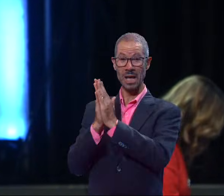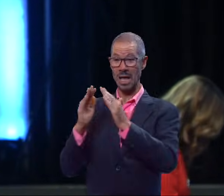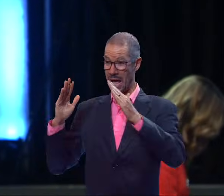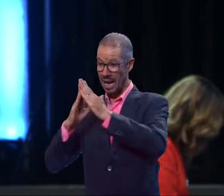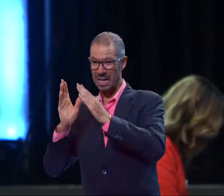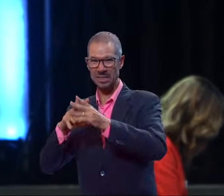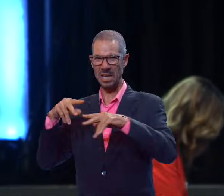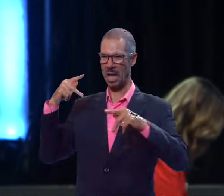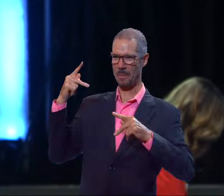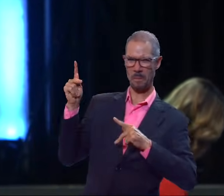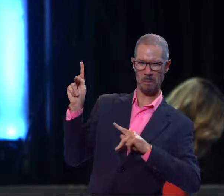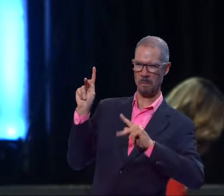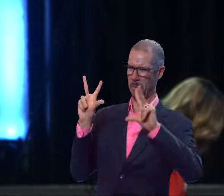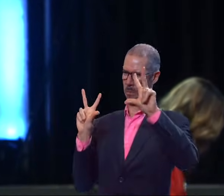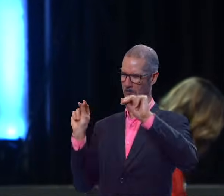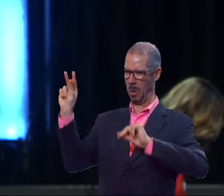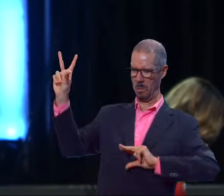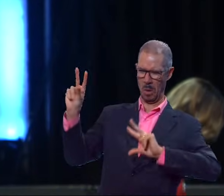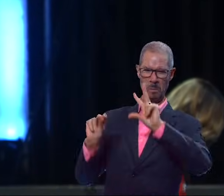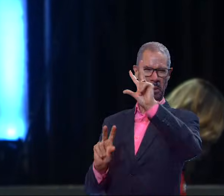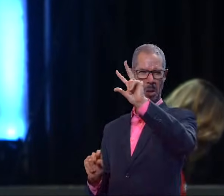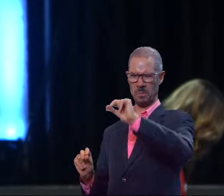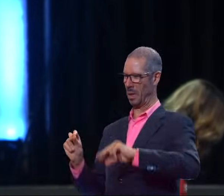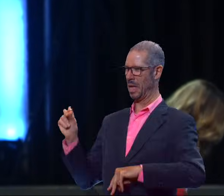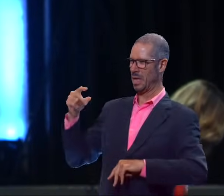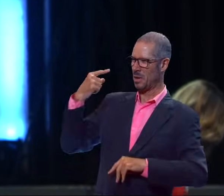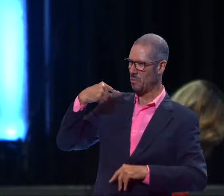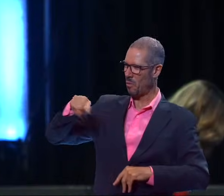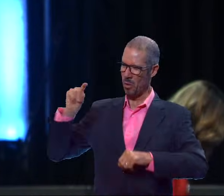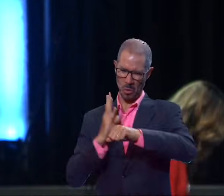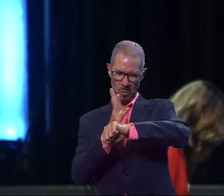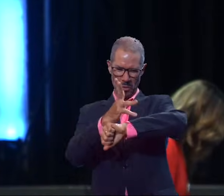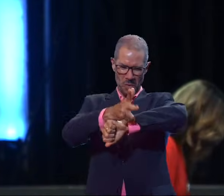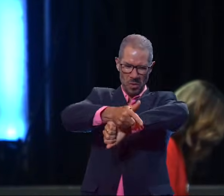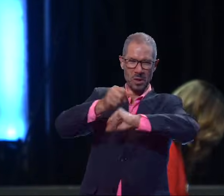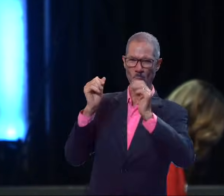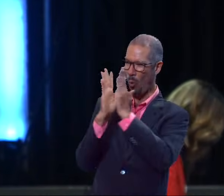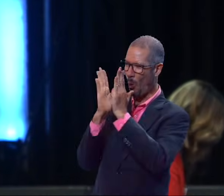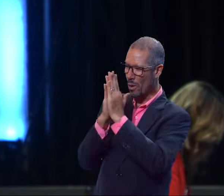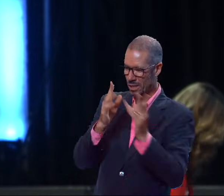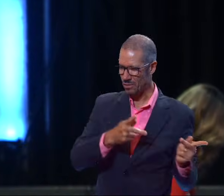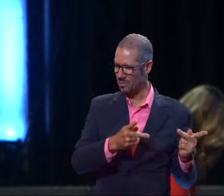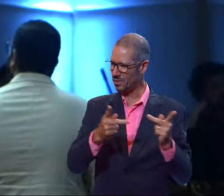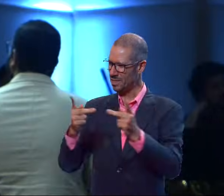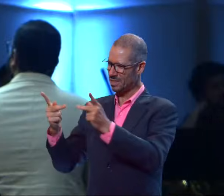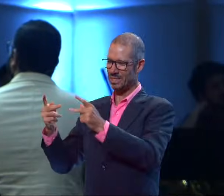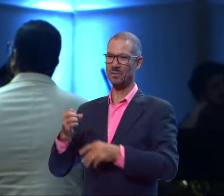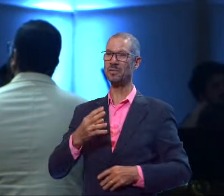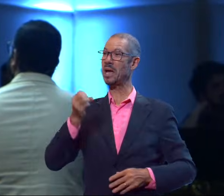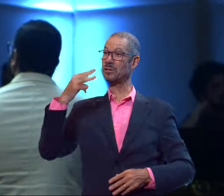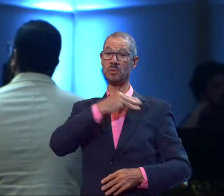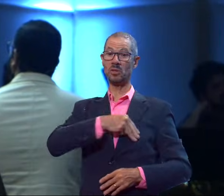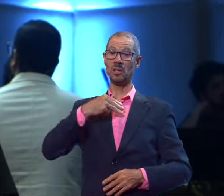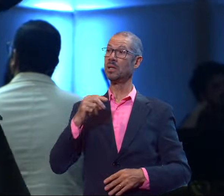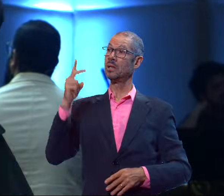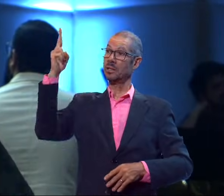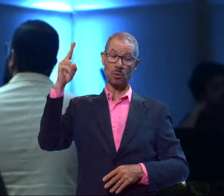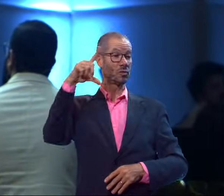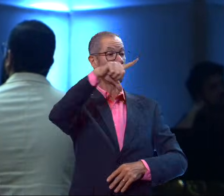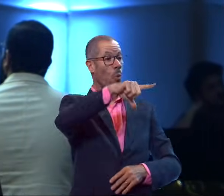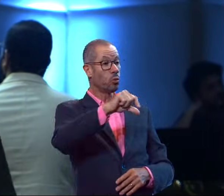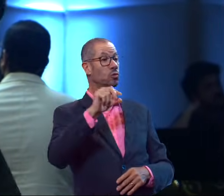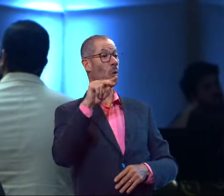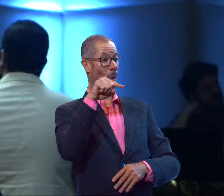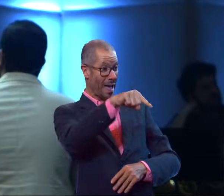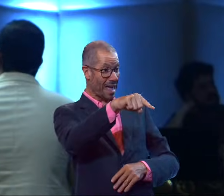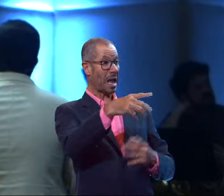da cidade sem saber? Porque a gente saía fazendo as vigílias, nas visitas, nas viagens missionárias. E Deus usou ela para falar de Jesus. A